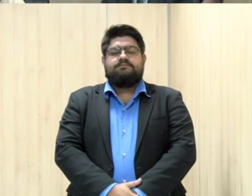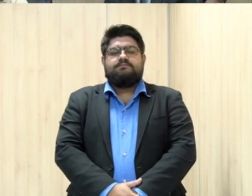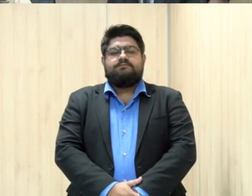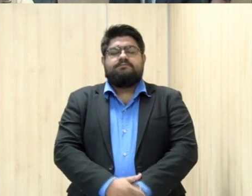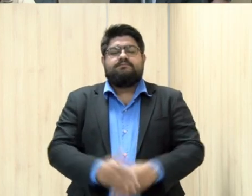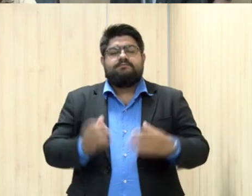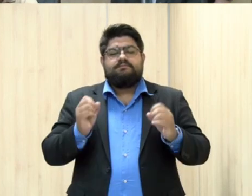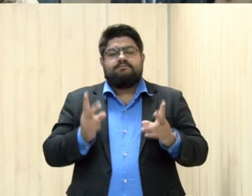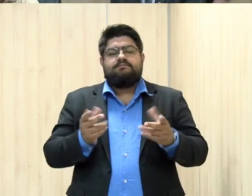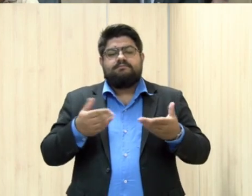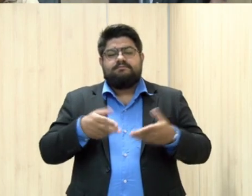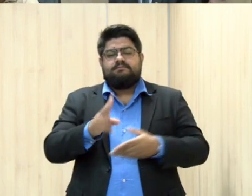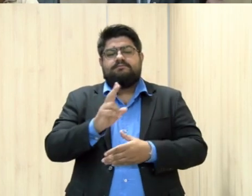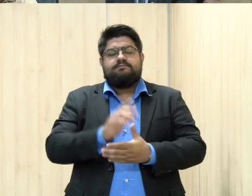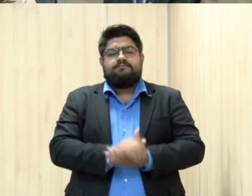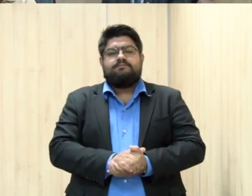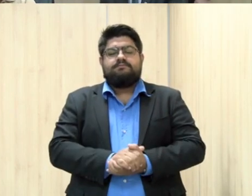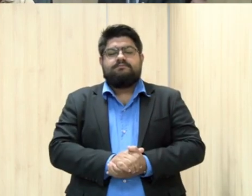Então vamos lá